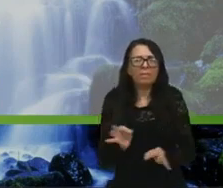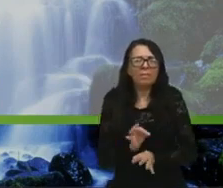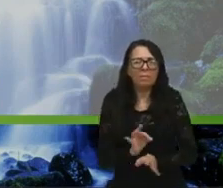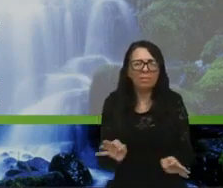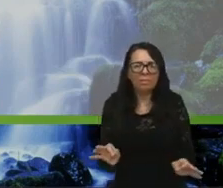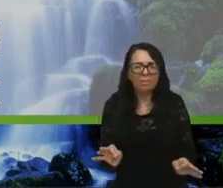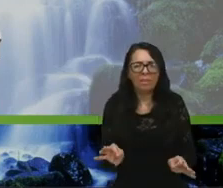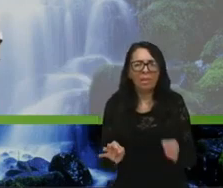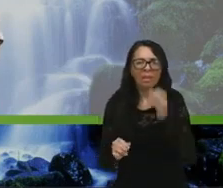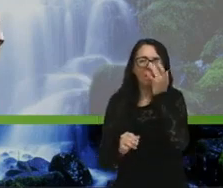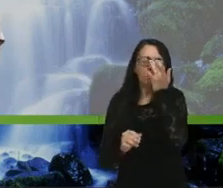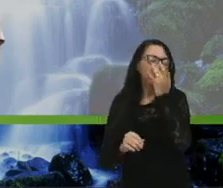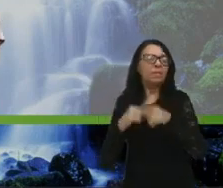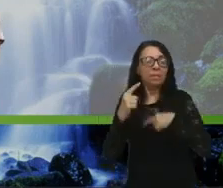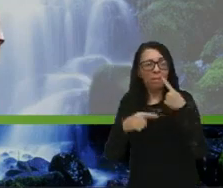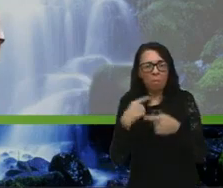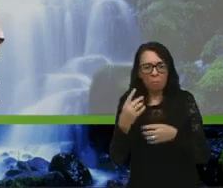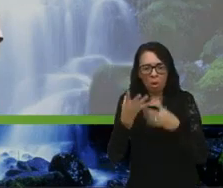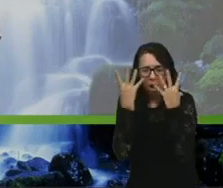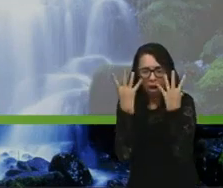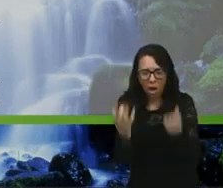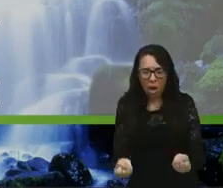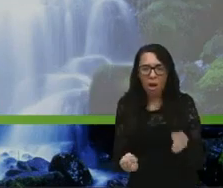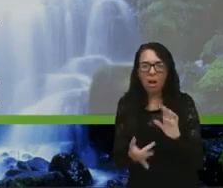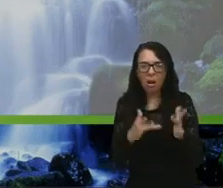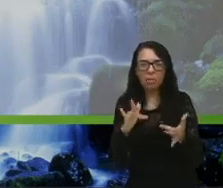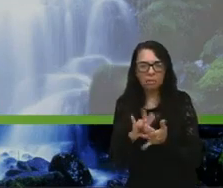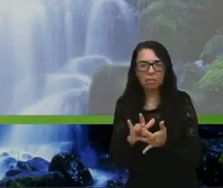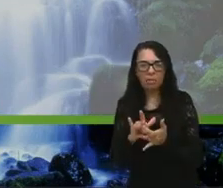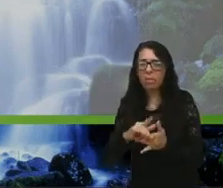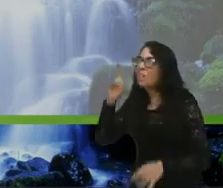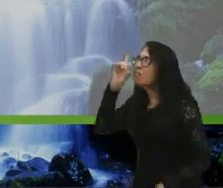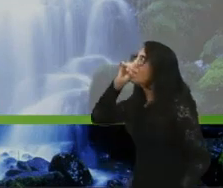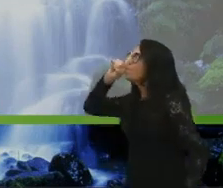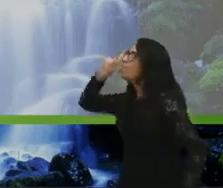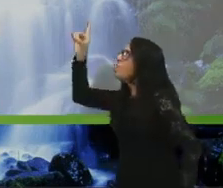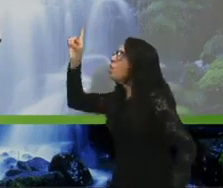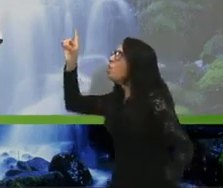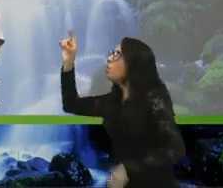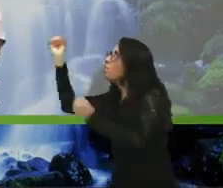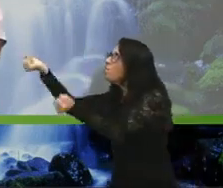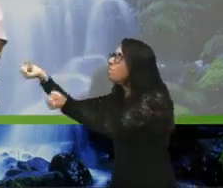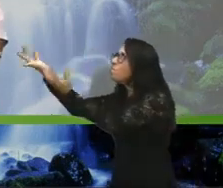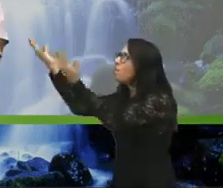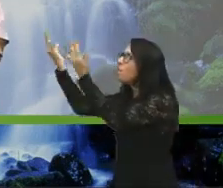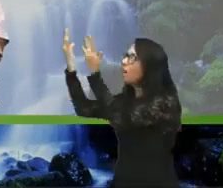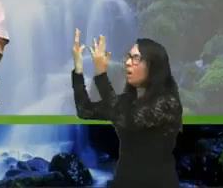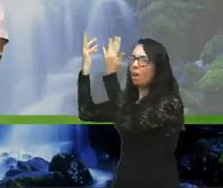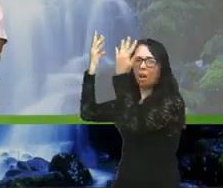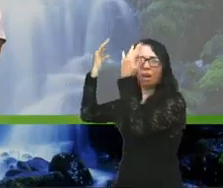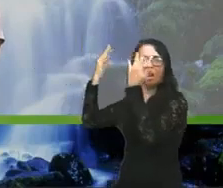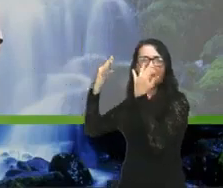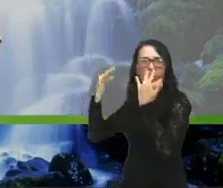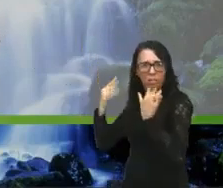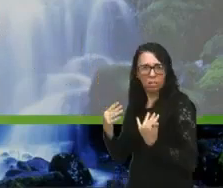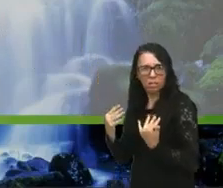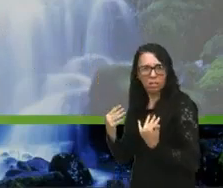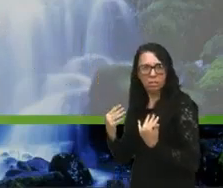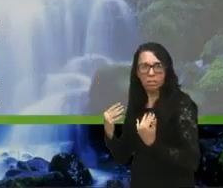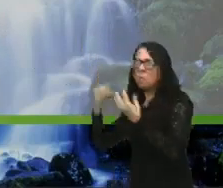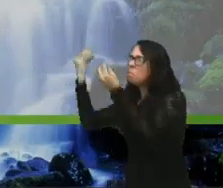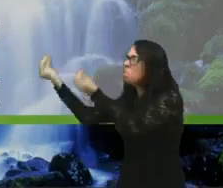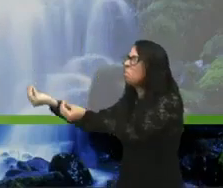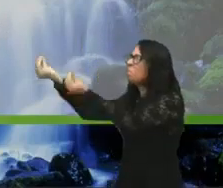mansidão, domínio próprio. Nós desenvolvemos e praticando uma vida